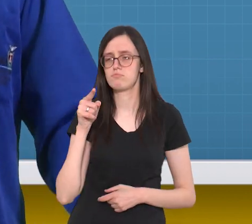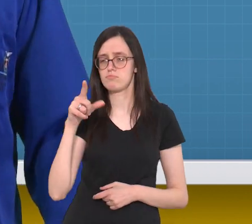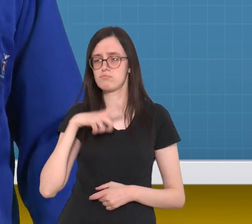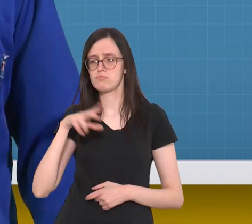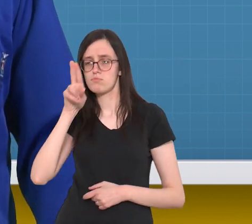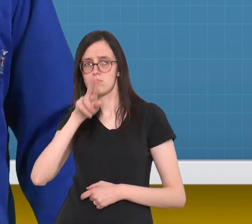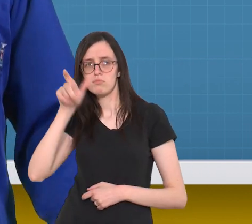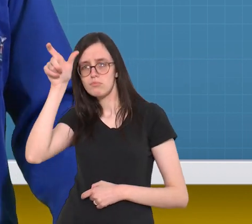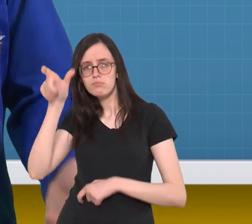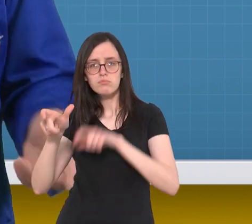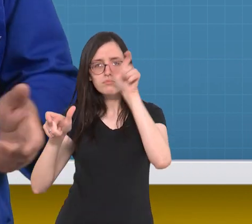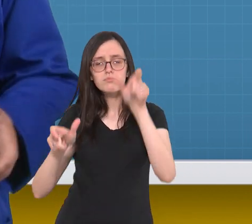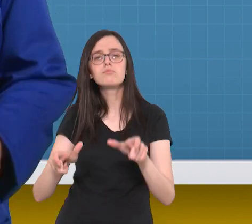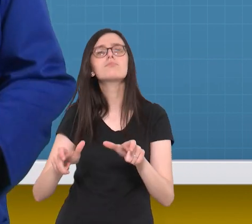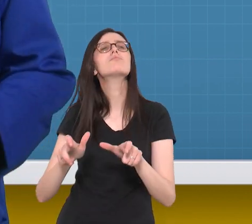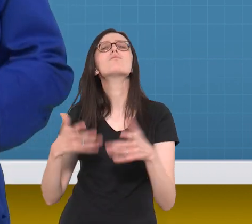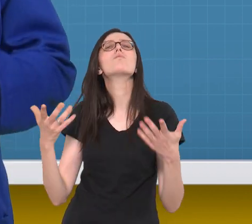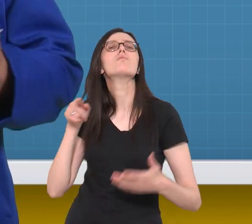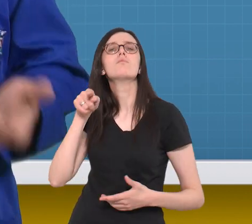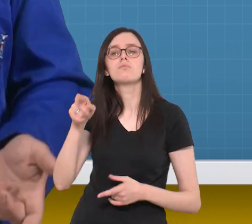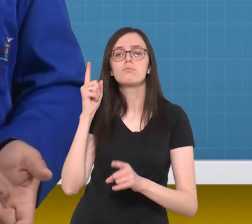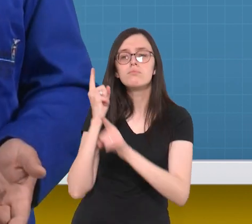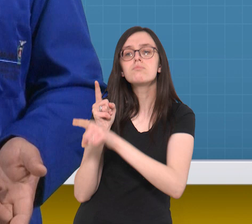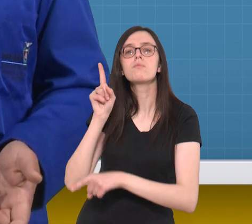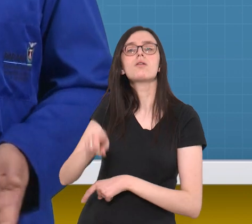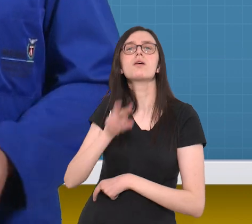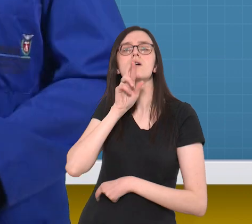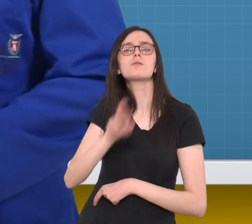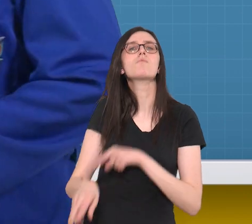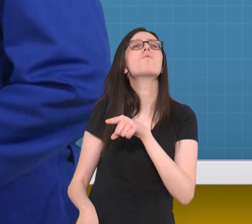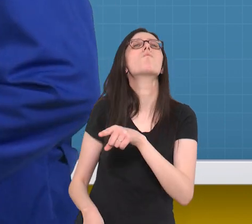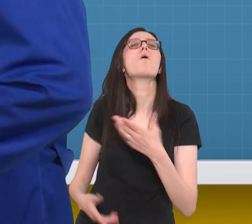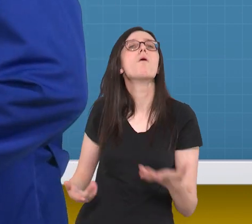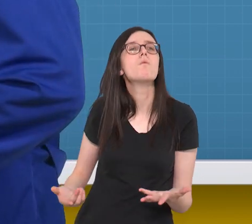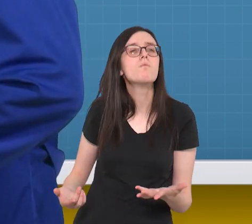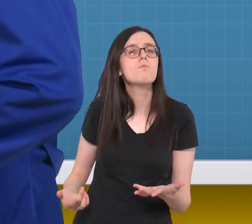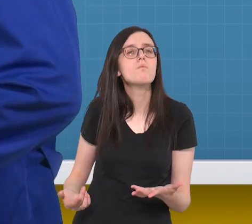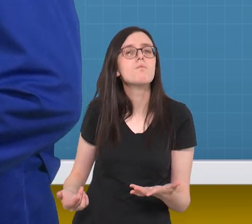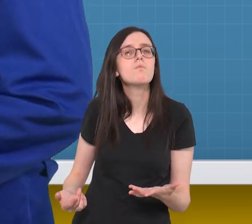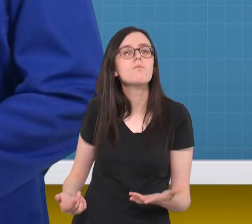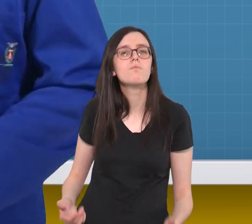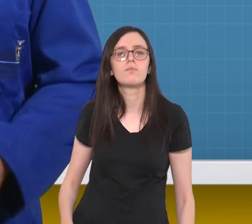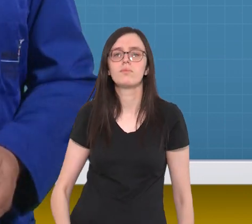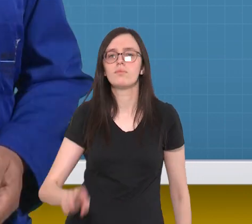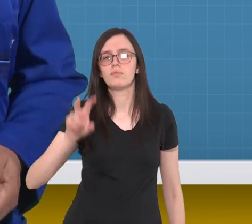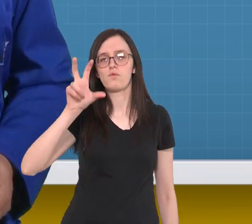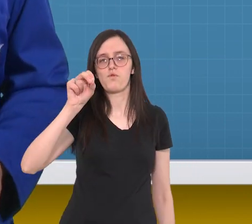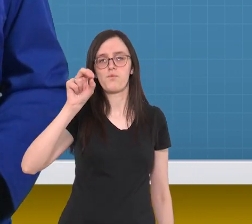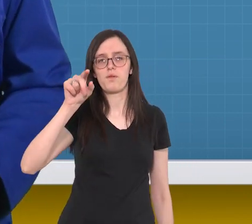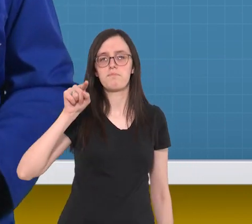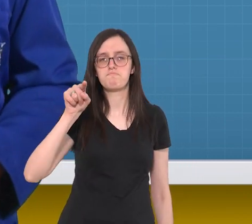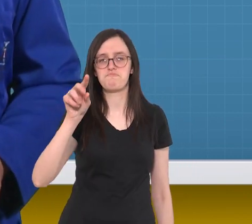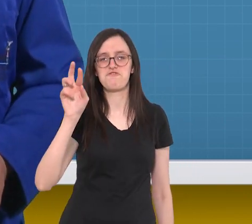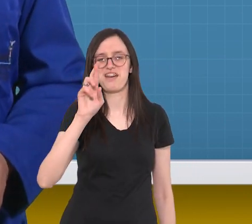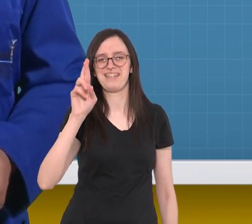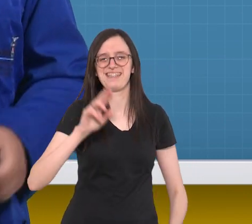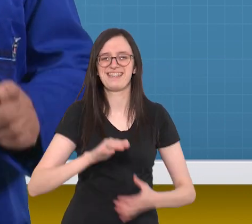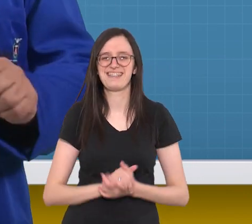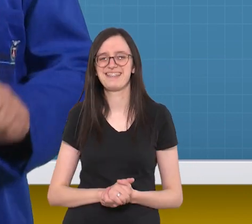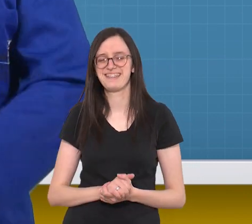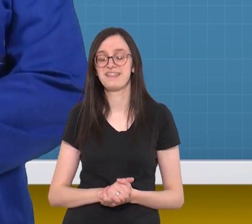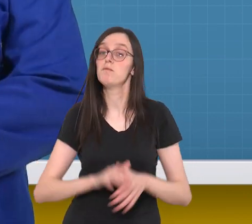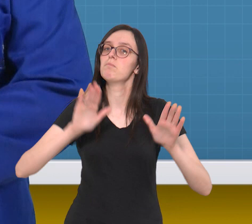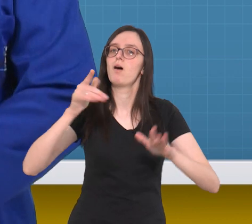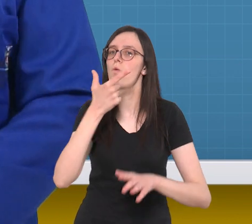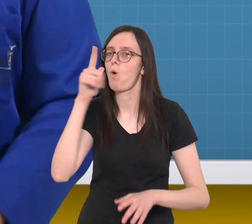Montada a equação, nós vamos chegar a um valor de comissão que é de R$50 mil. Mas